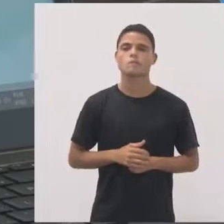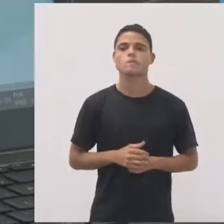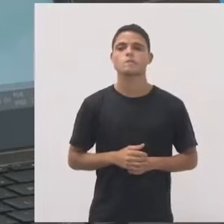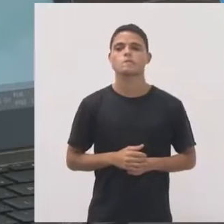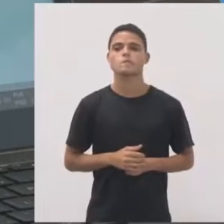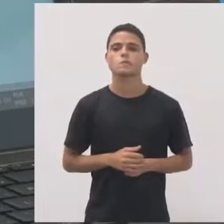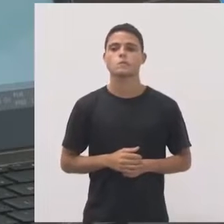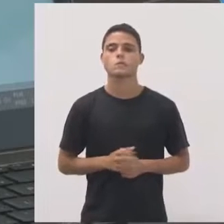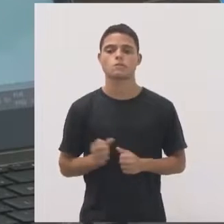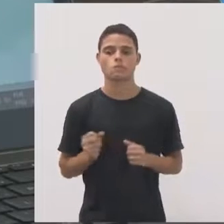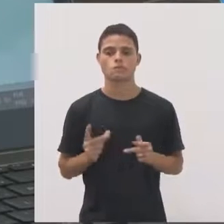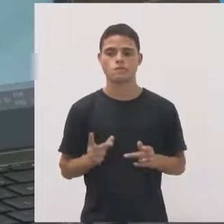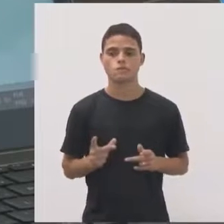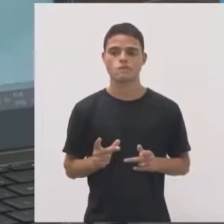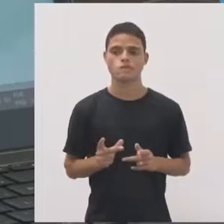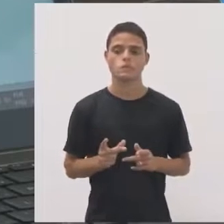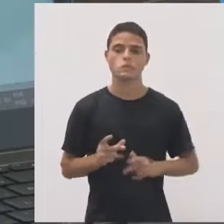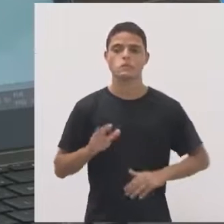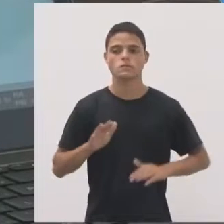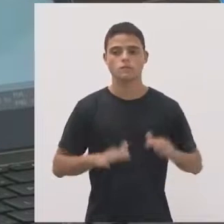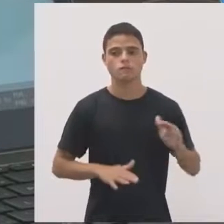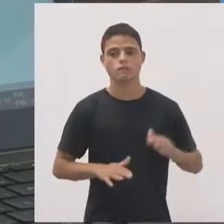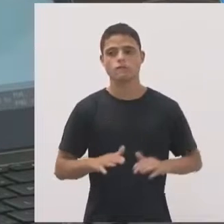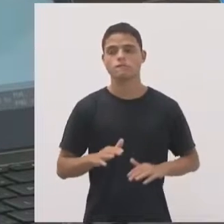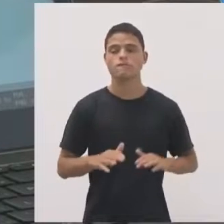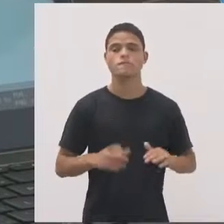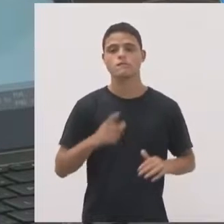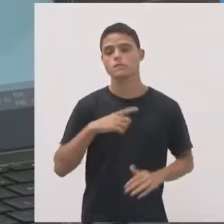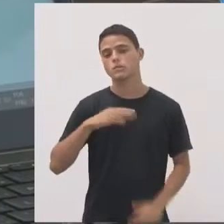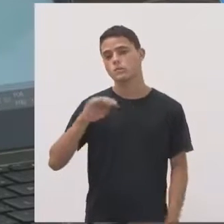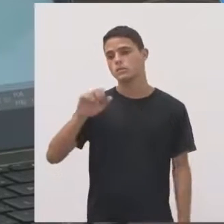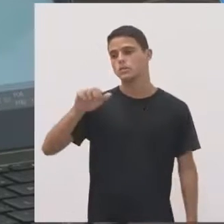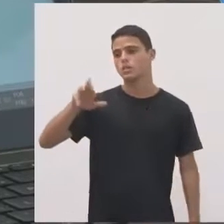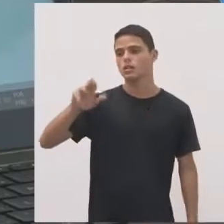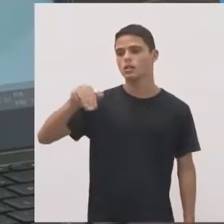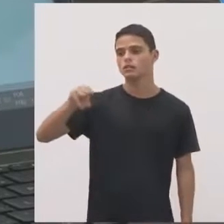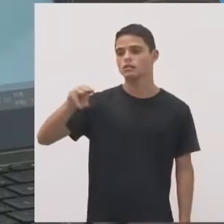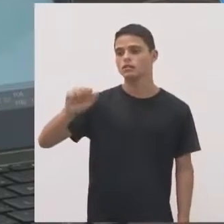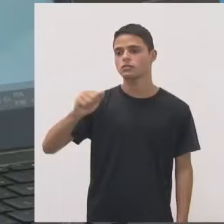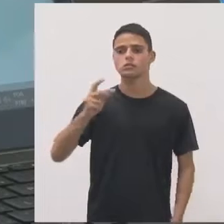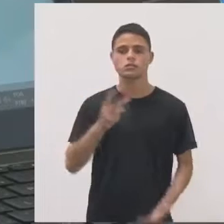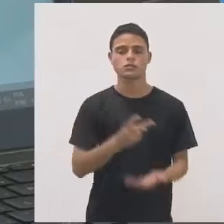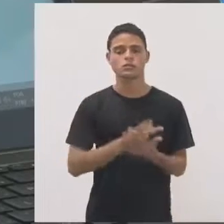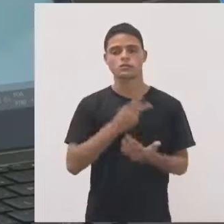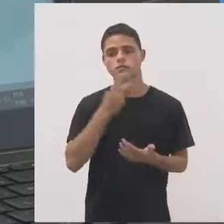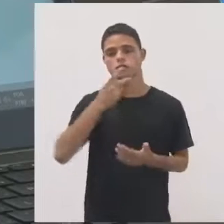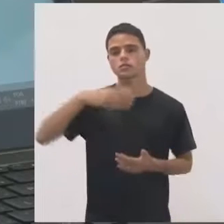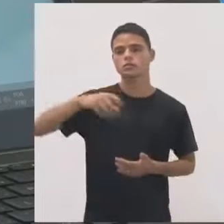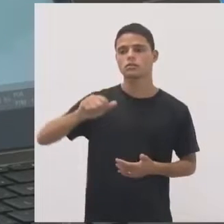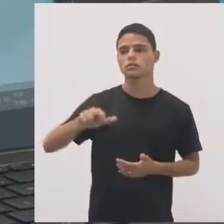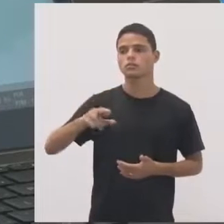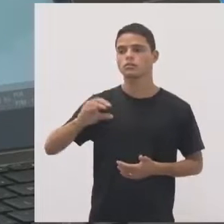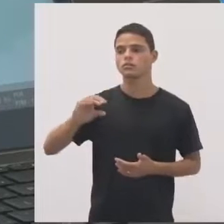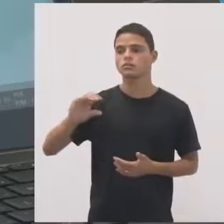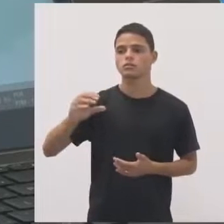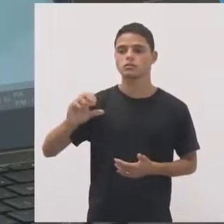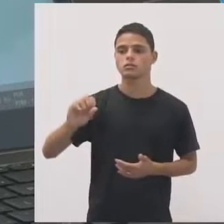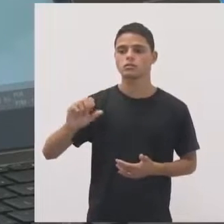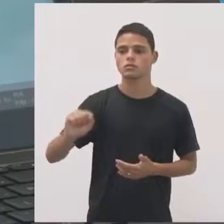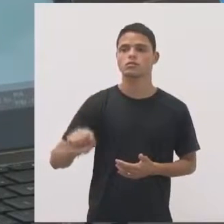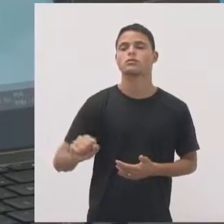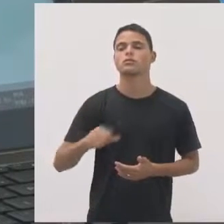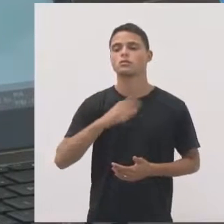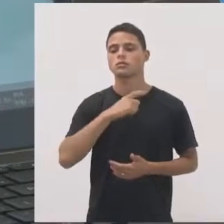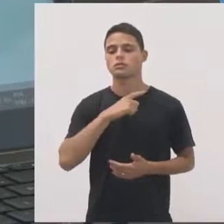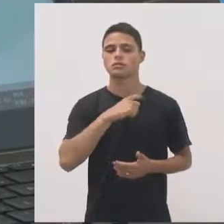antigo, tá bom? É esse tipo de coisa que a Thelma aqui da nossa equipe, ela sempre fala pro Marcão, fala assim, Marcos, você tem que fazer uma